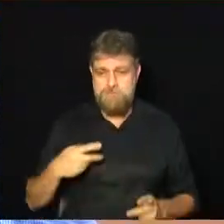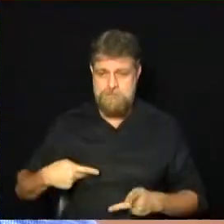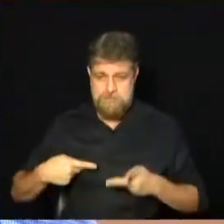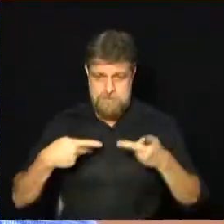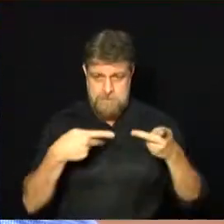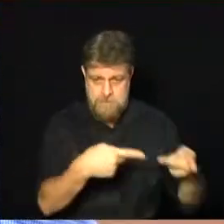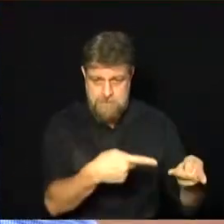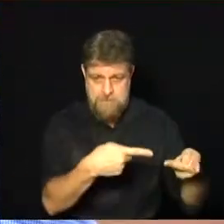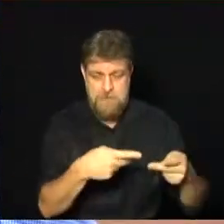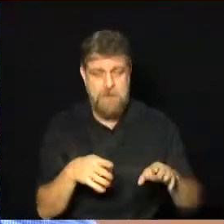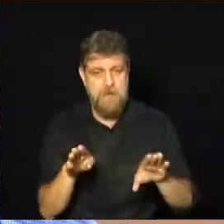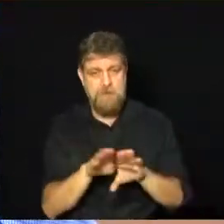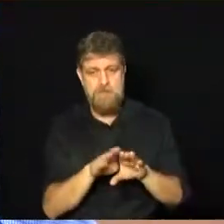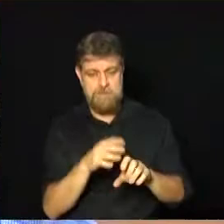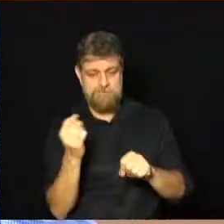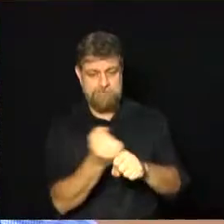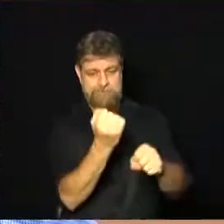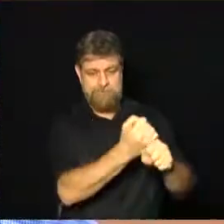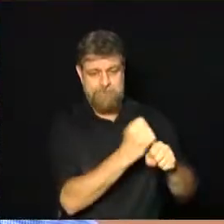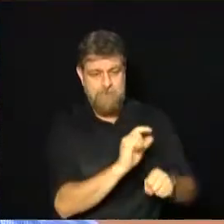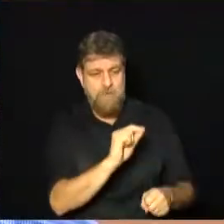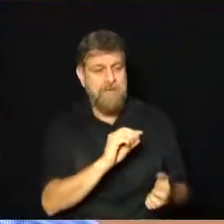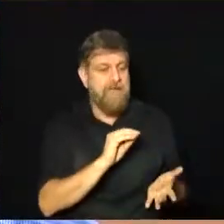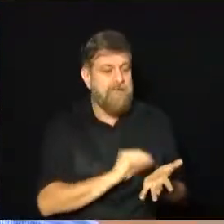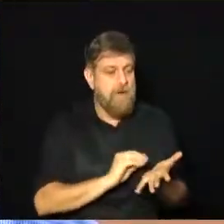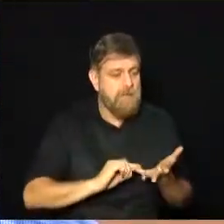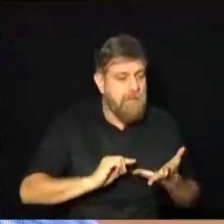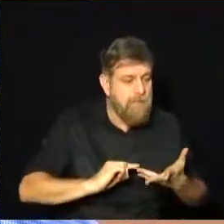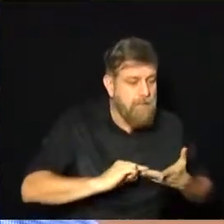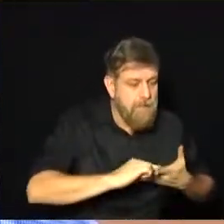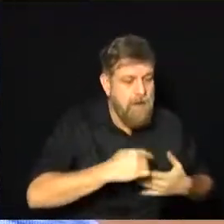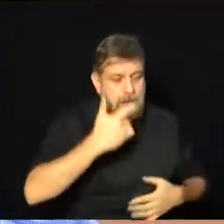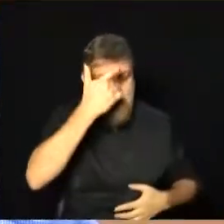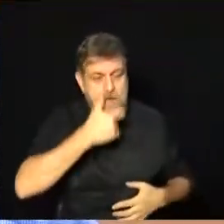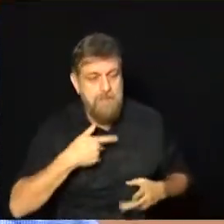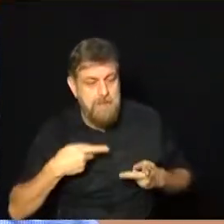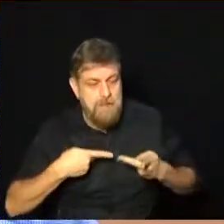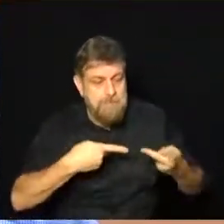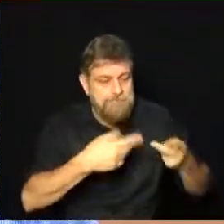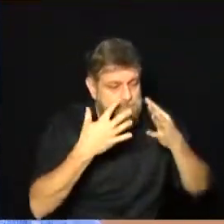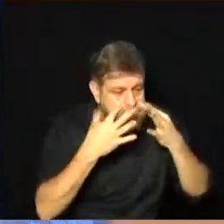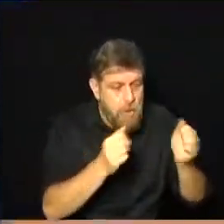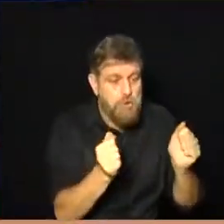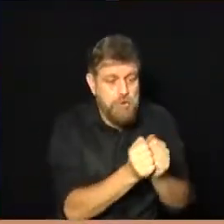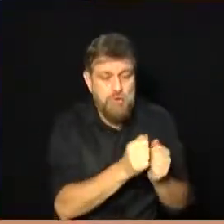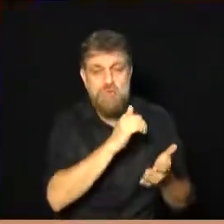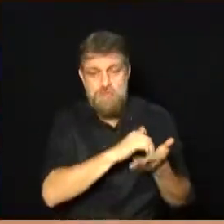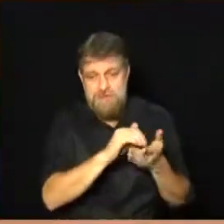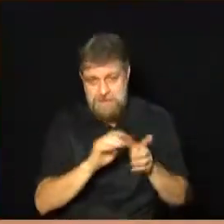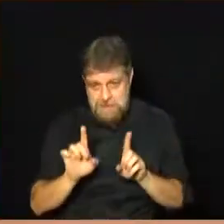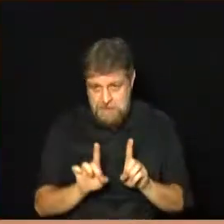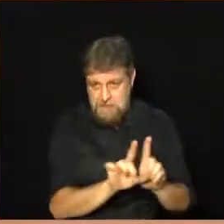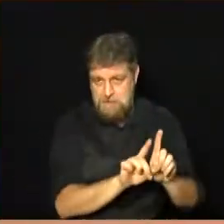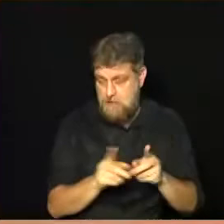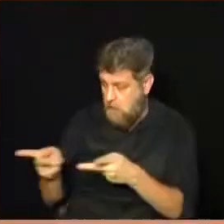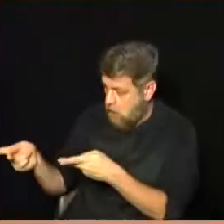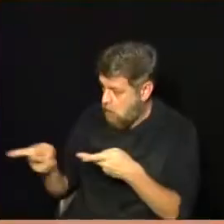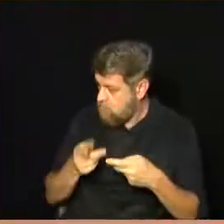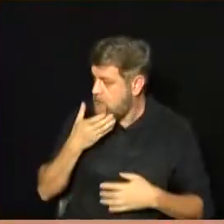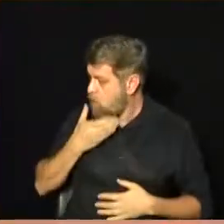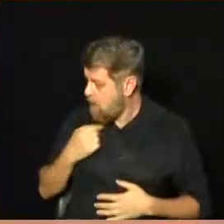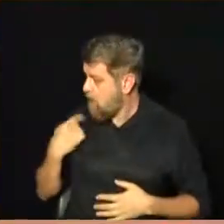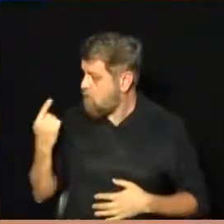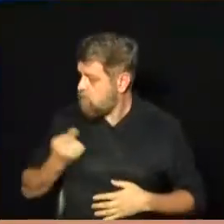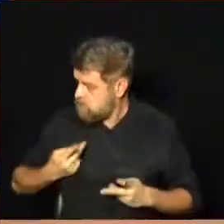também nessas obras faltantes aí do BRT, acompanhado com o secretário, viu, Carmo? A gente fazer uma visita